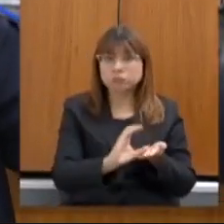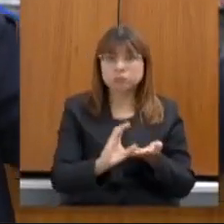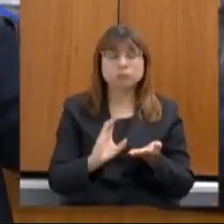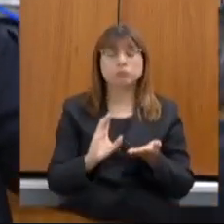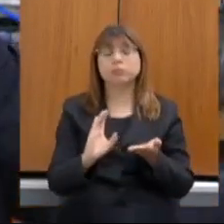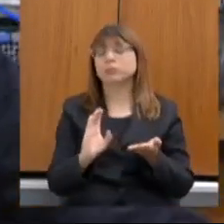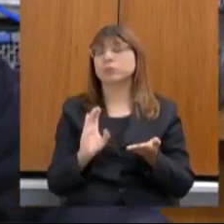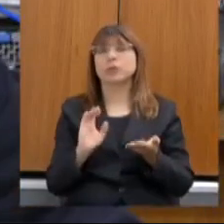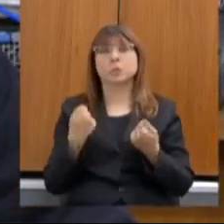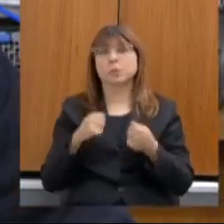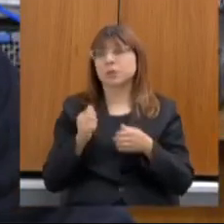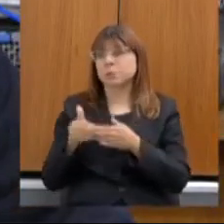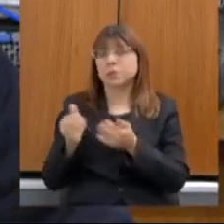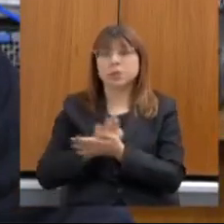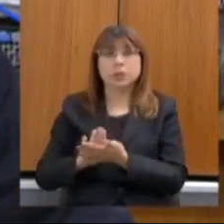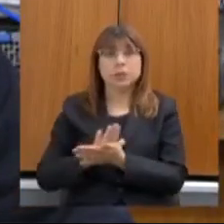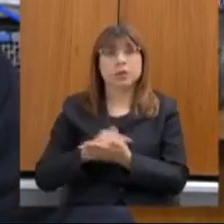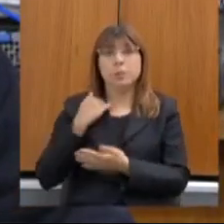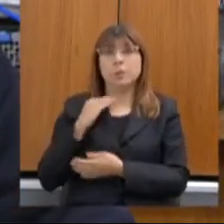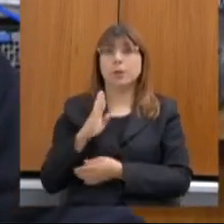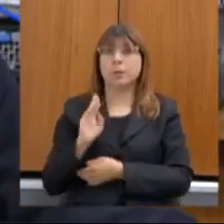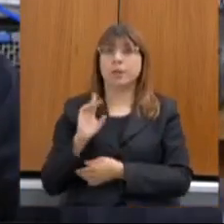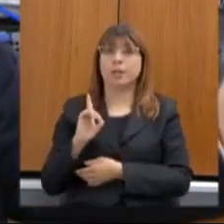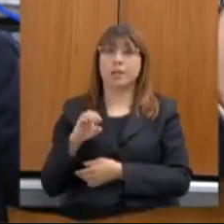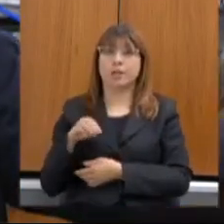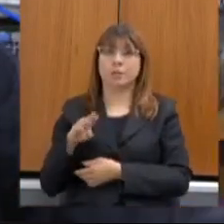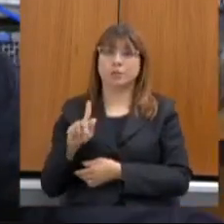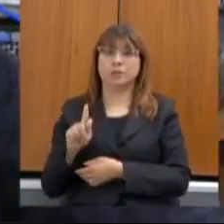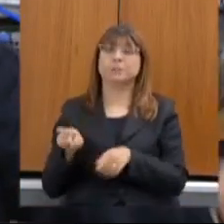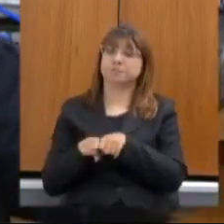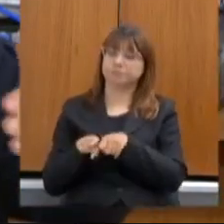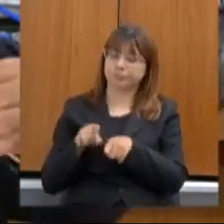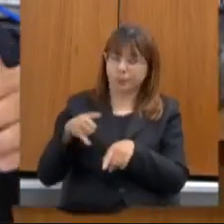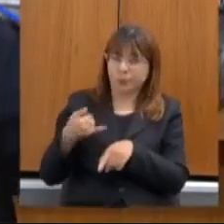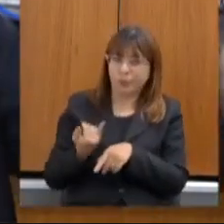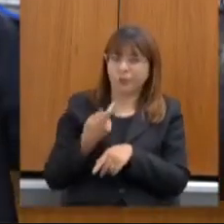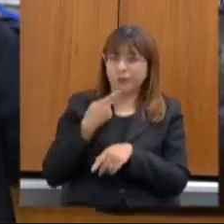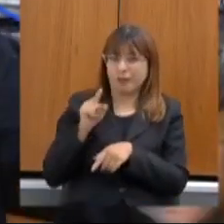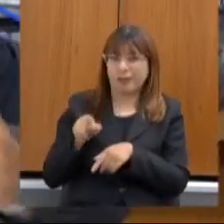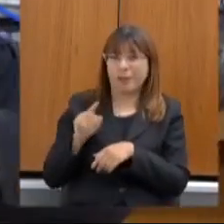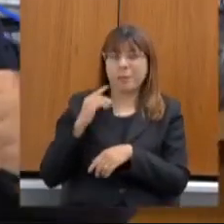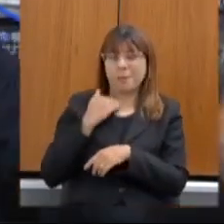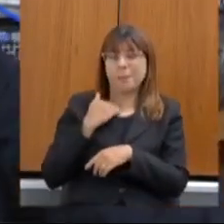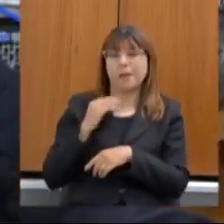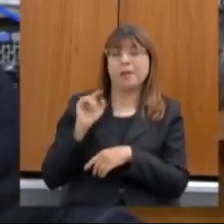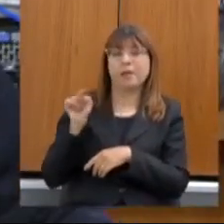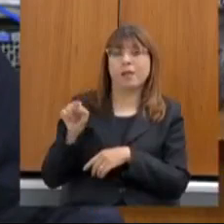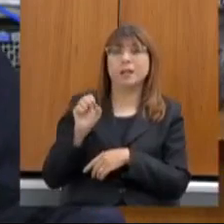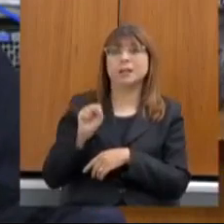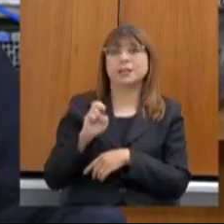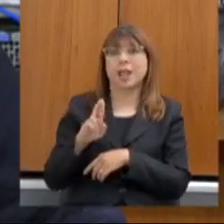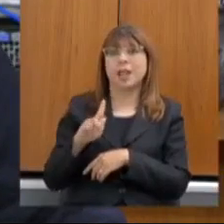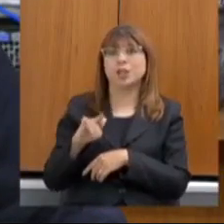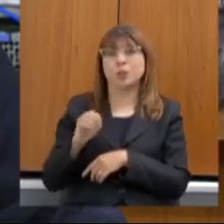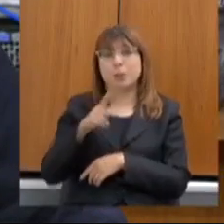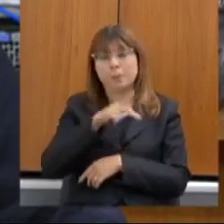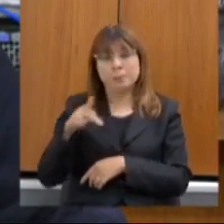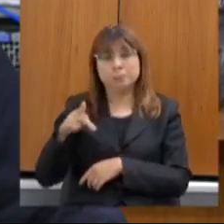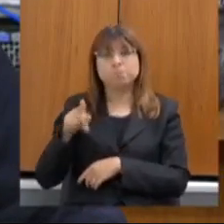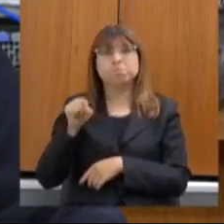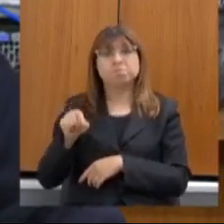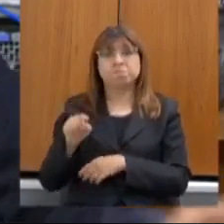falando bdmg eu quero né parabenizar o presidente Sérgio toda sua equipe o bdmg tá dando um show de